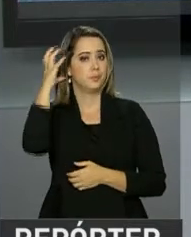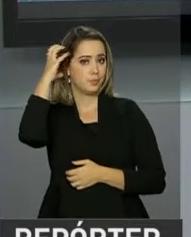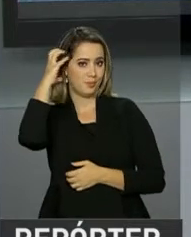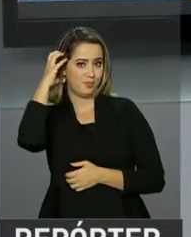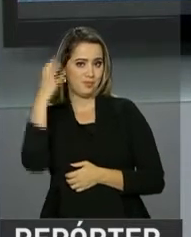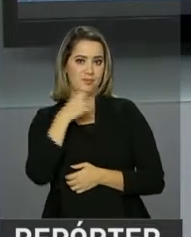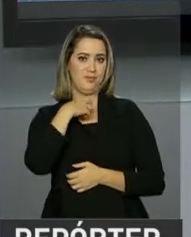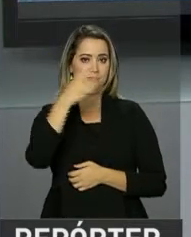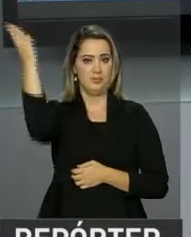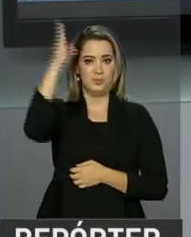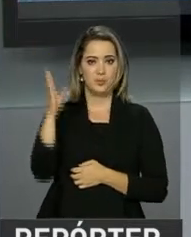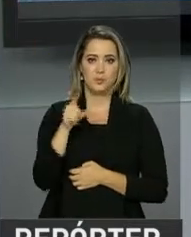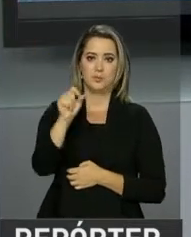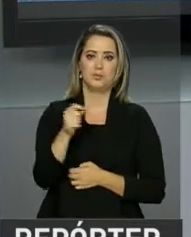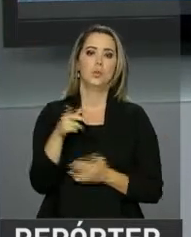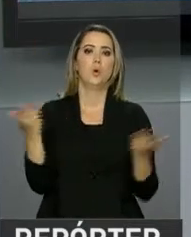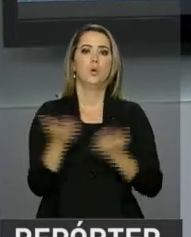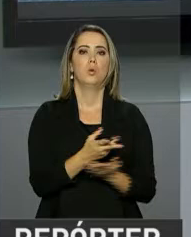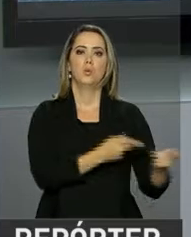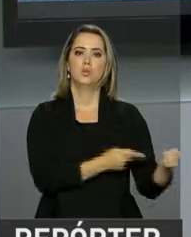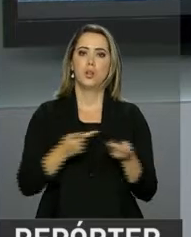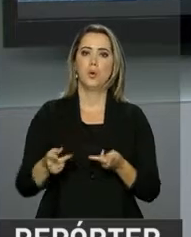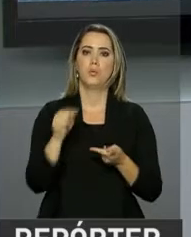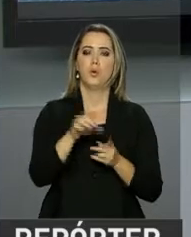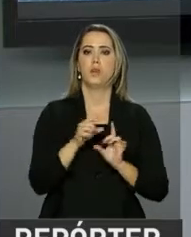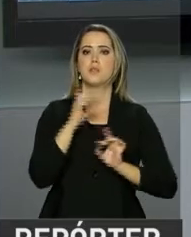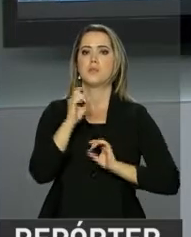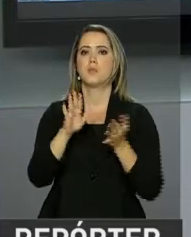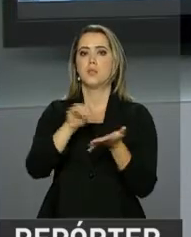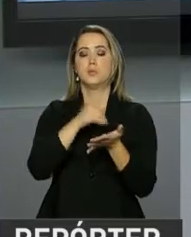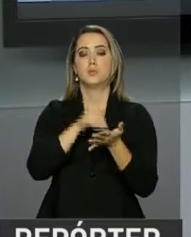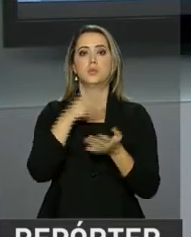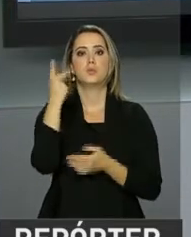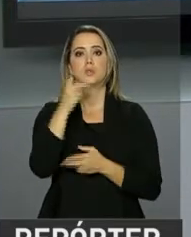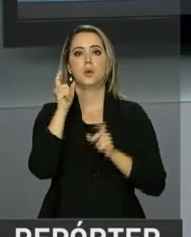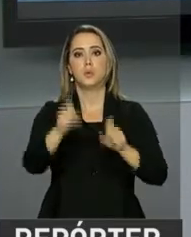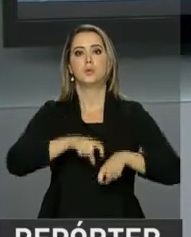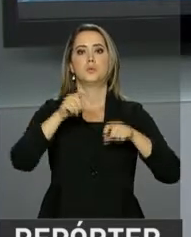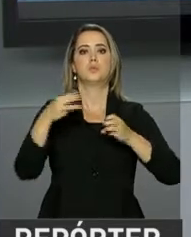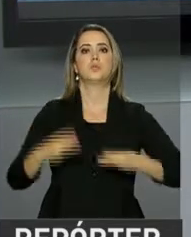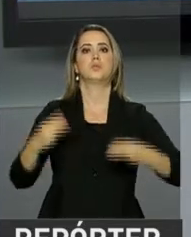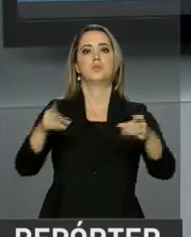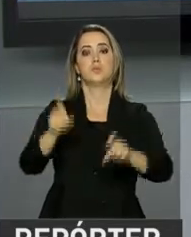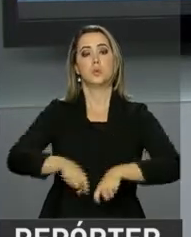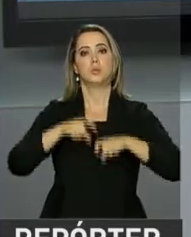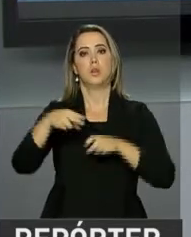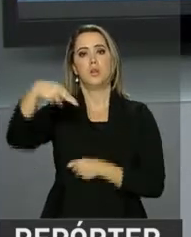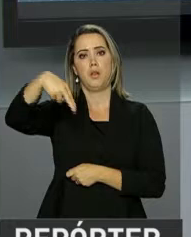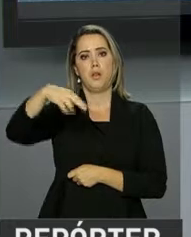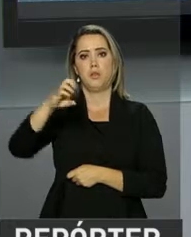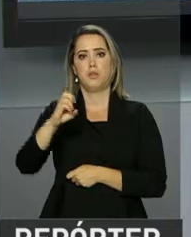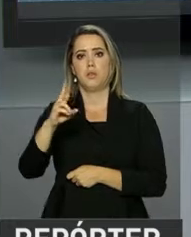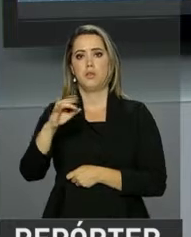do programa de rádio A Voz do Brasil, que hoje tem como convidado especial o secretário de Política Agrícola do Ministério da Agricultura,